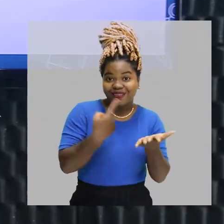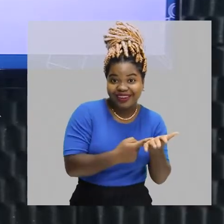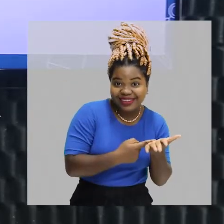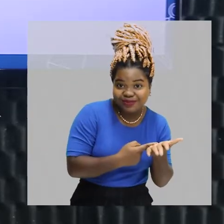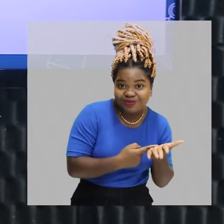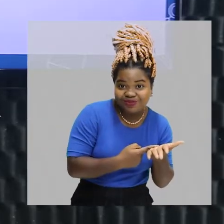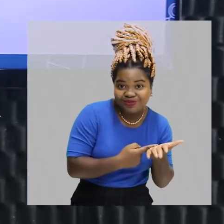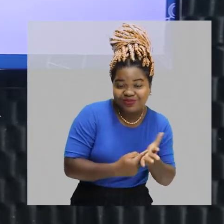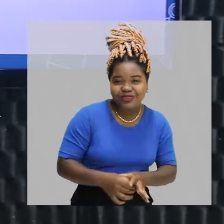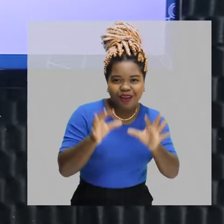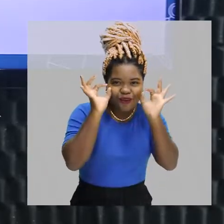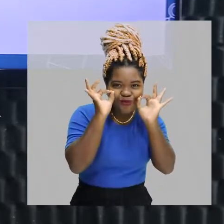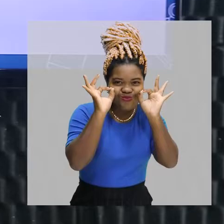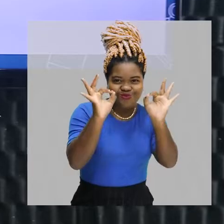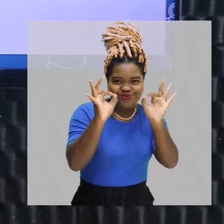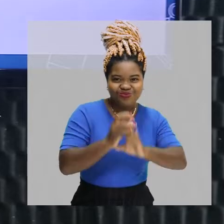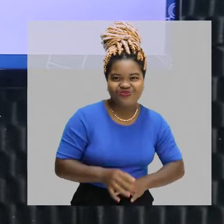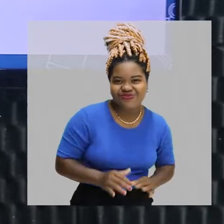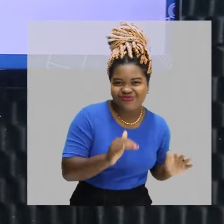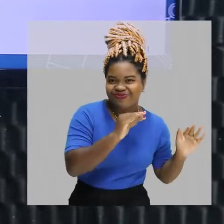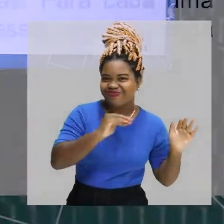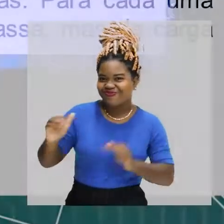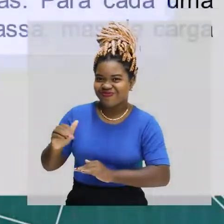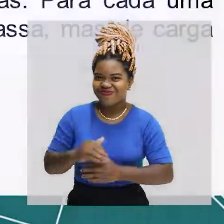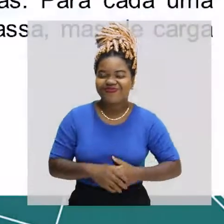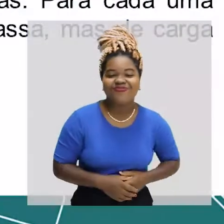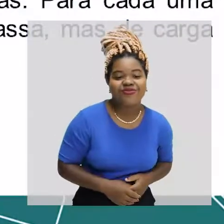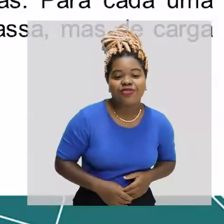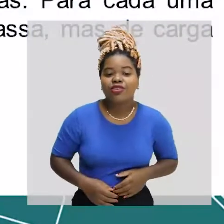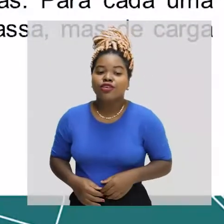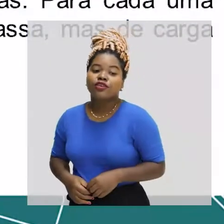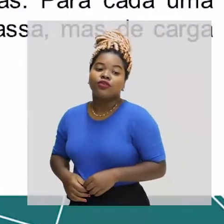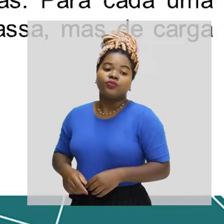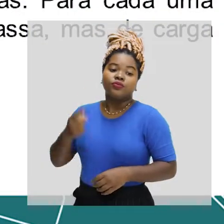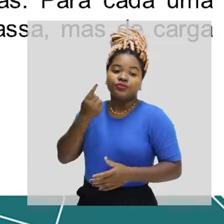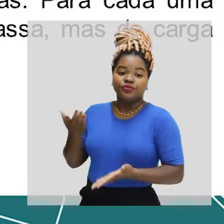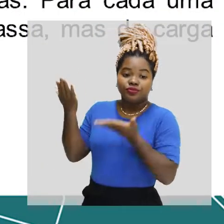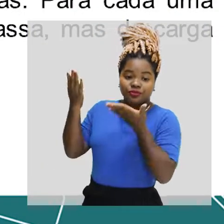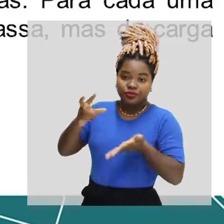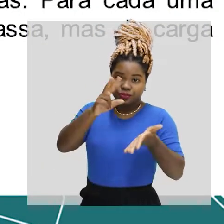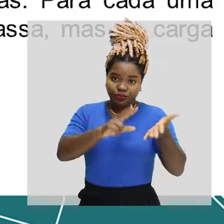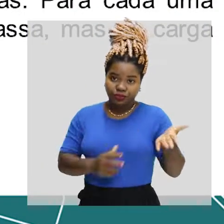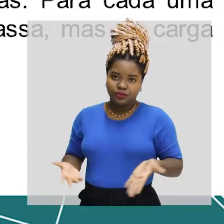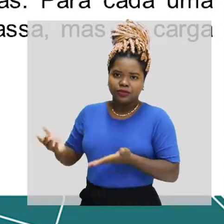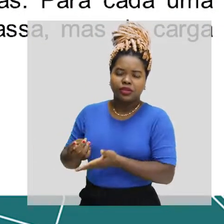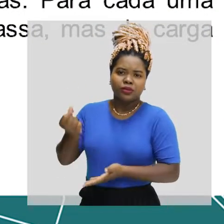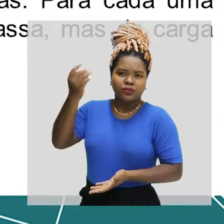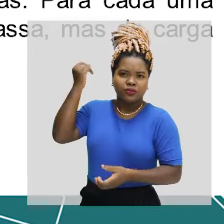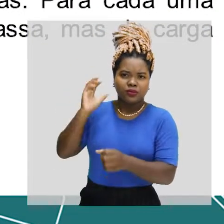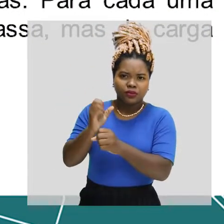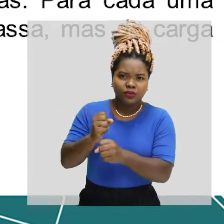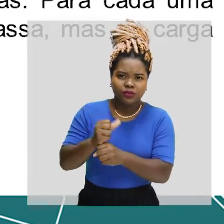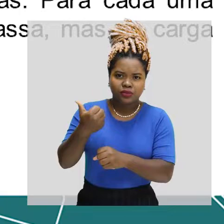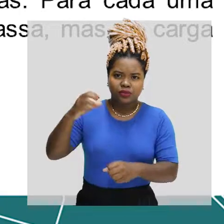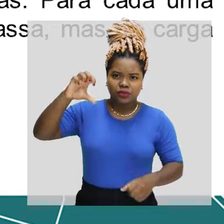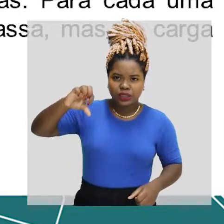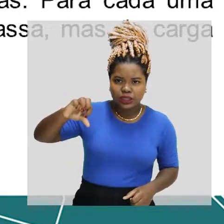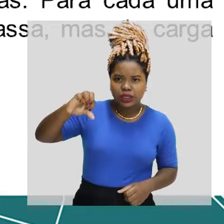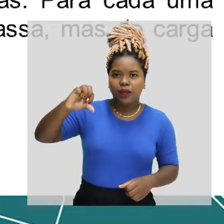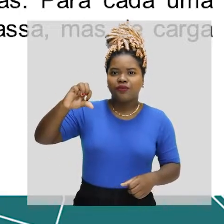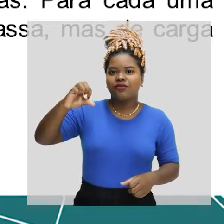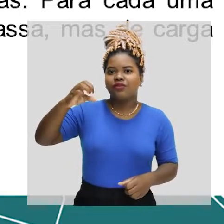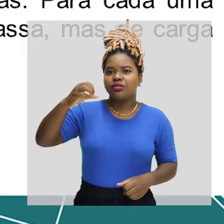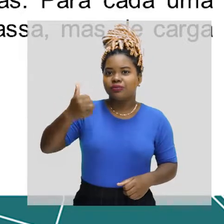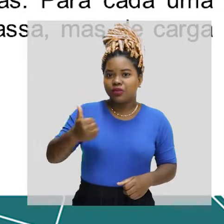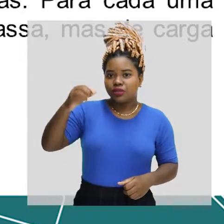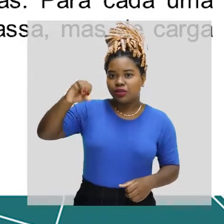Então, fica ligadinho aí, tá ok? Bom, vamos lá. Então, desde 1930, a partir de